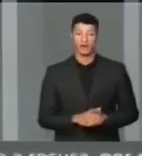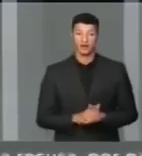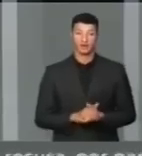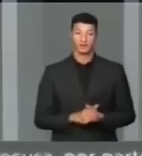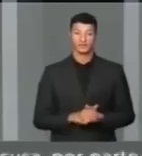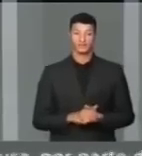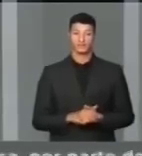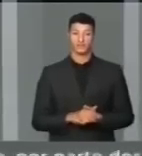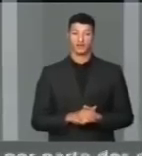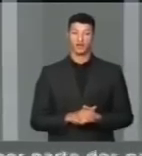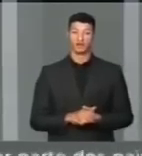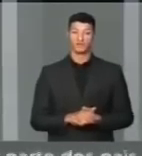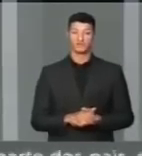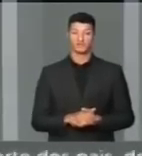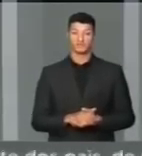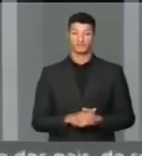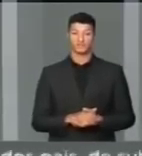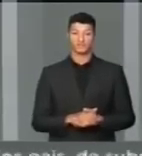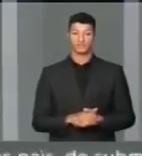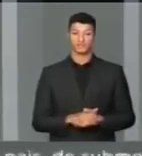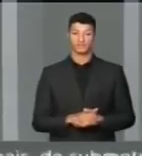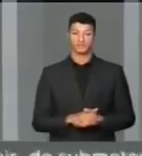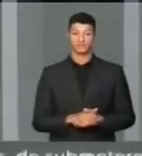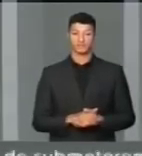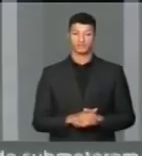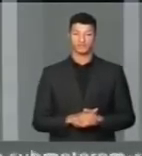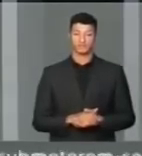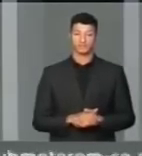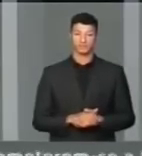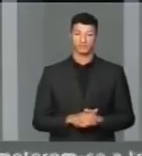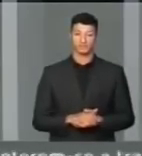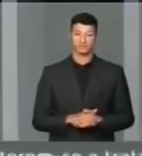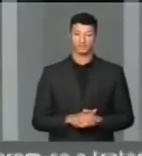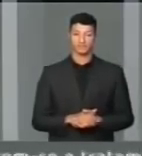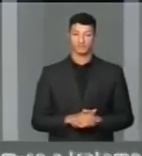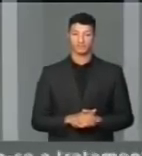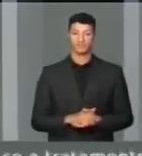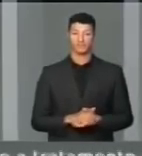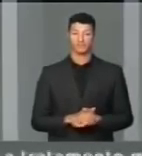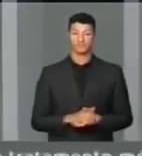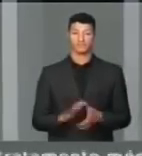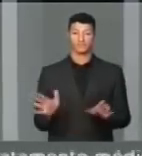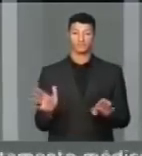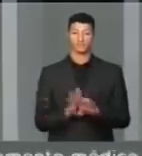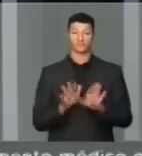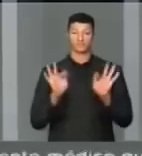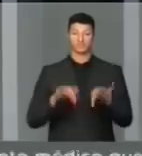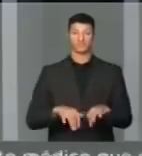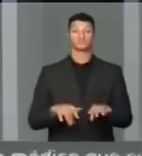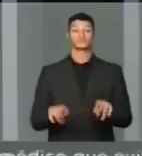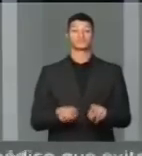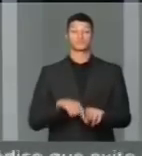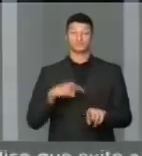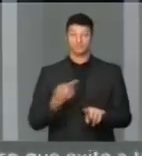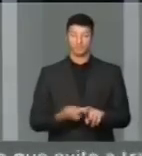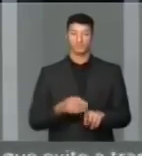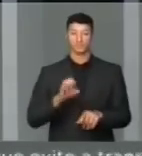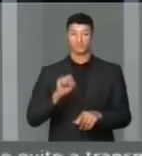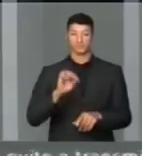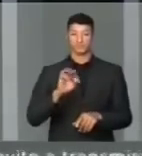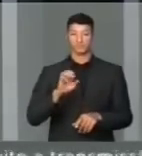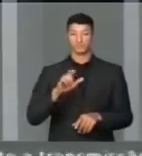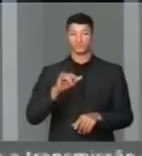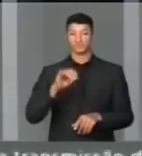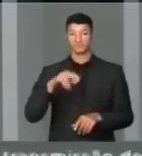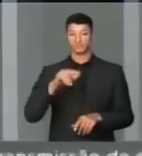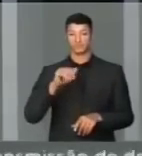com democracia. Esta é a mulher que governa o país, infelizmente. Chegou ao seu fim, e ao seu fim depois do estelionato